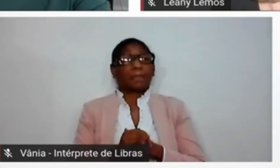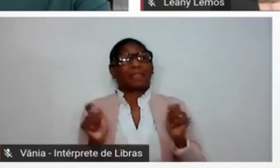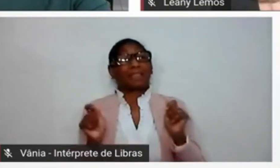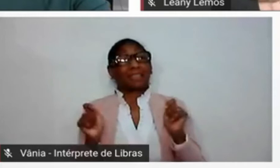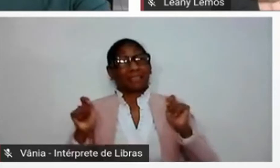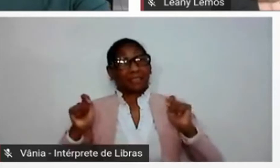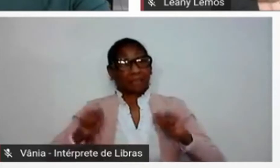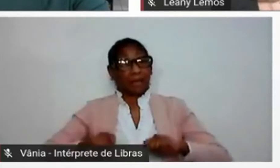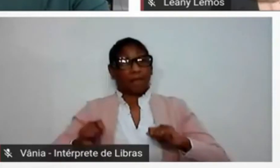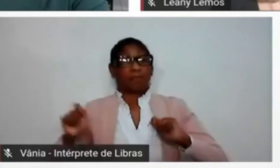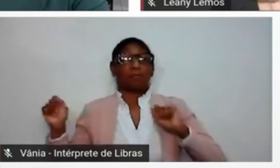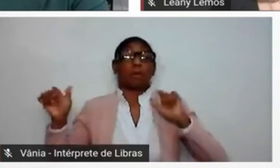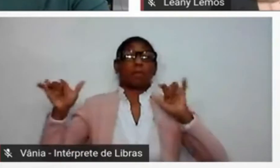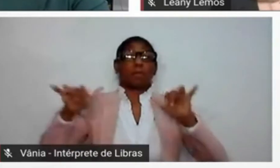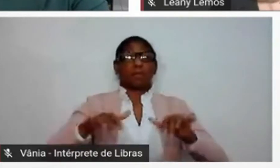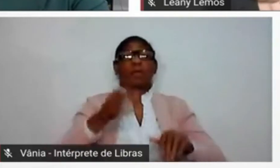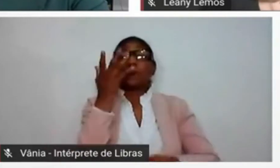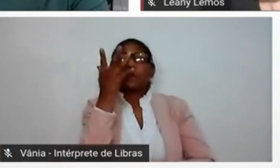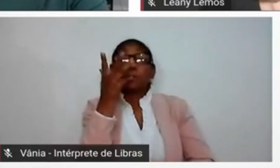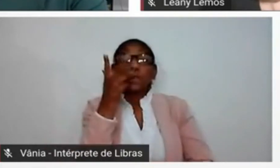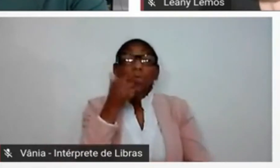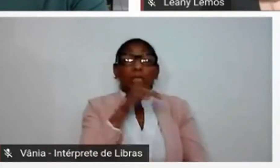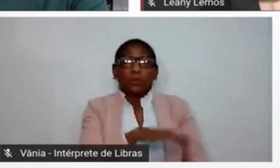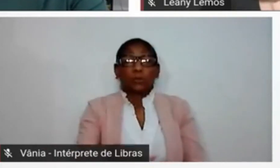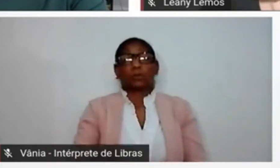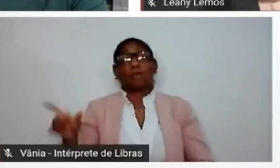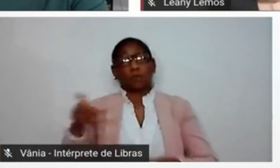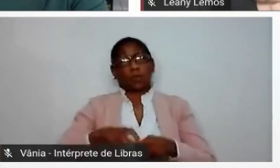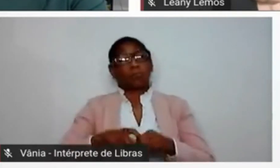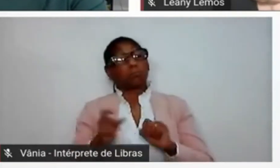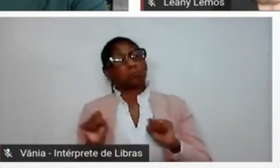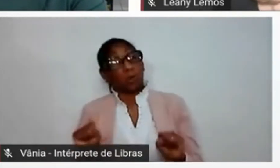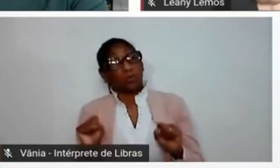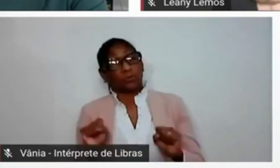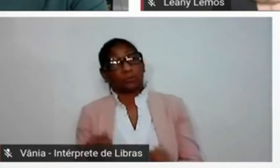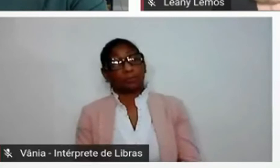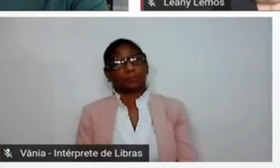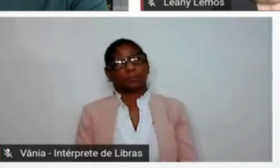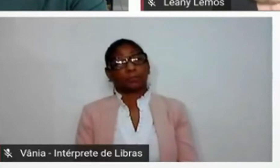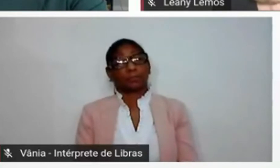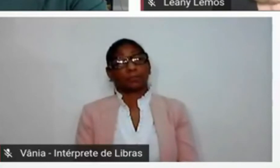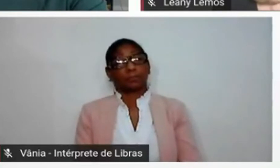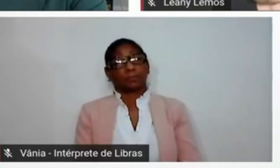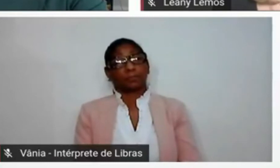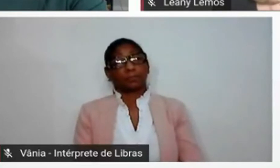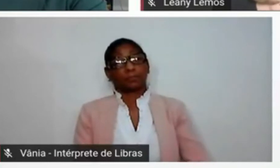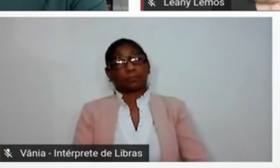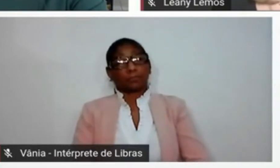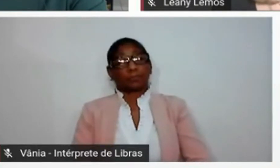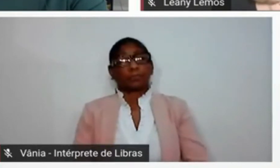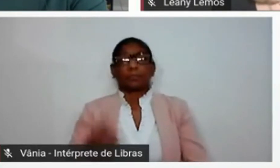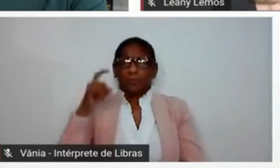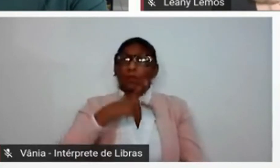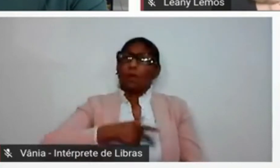possibilidade da volta do ensino infantil. Possibilidade. Eu quase tenho que desenhar aqui para algumas pessoas entenderem, que já